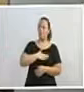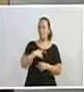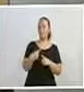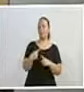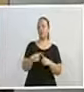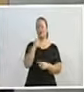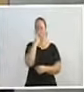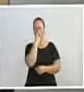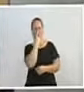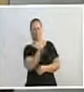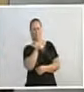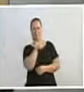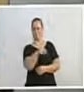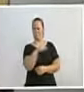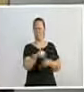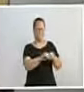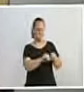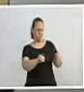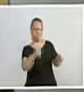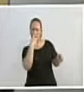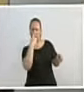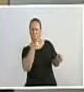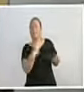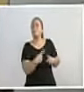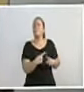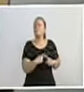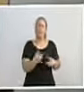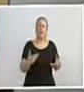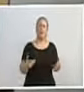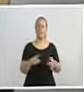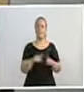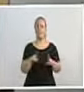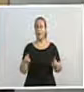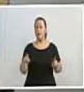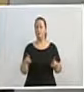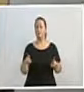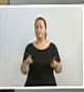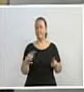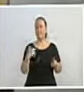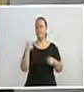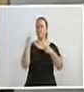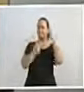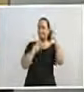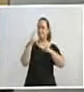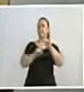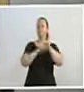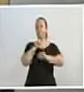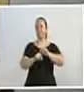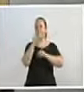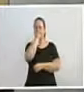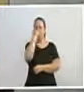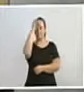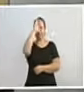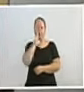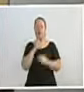tinha o mau cheiro, mas eu inclusive coloquei que a minha preocupação é que os cidadãos daquela rua, daquela região,